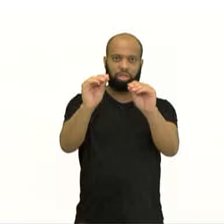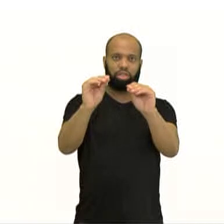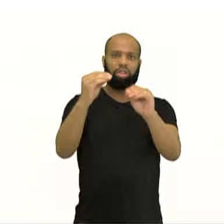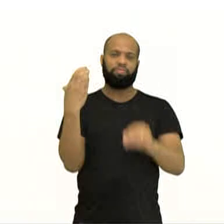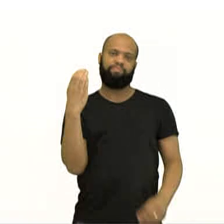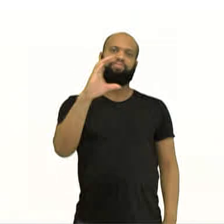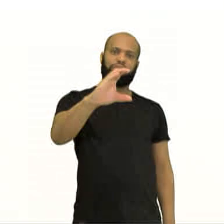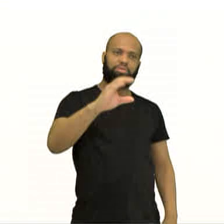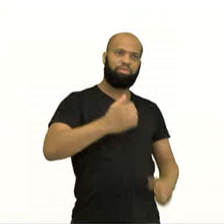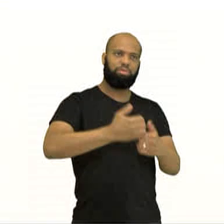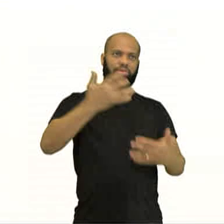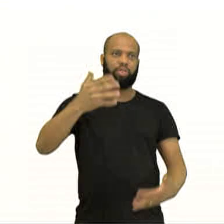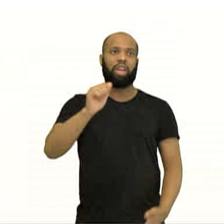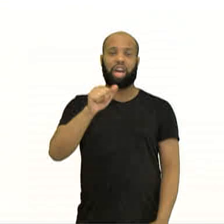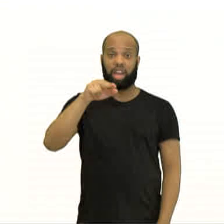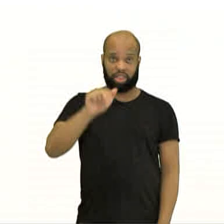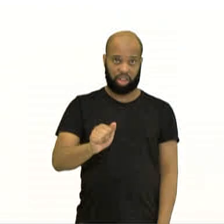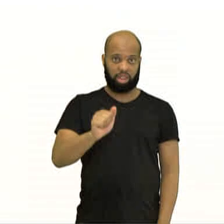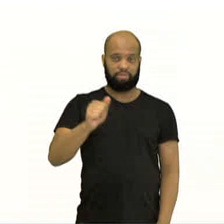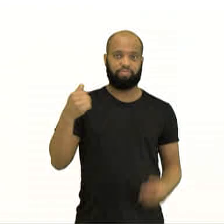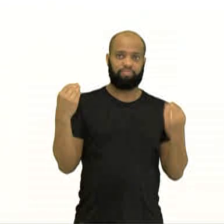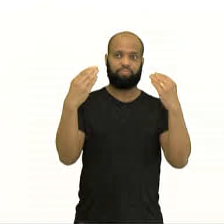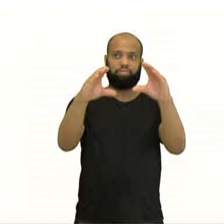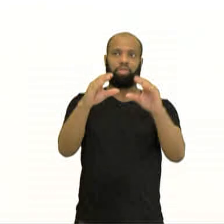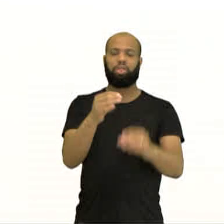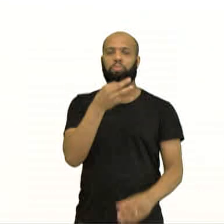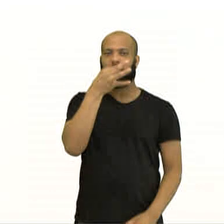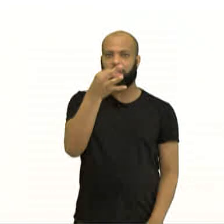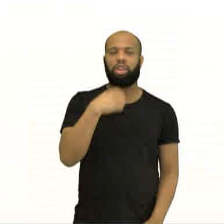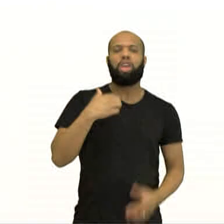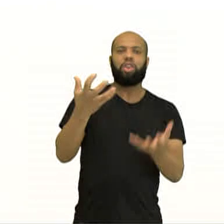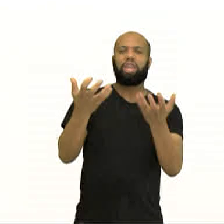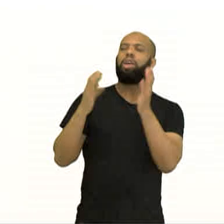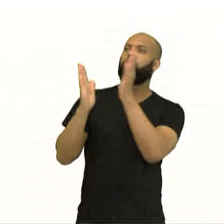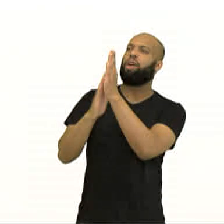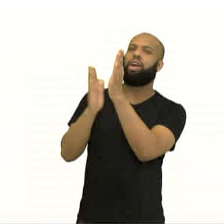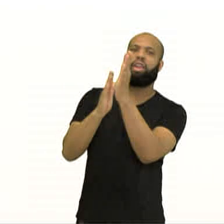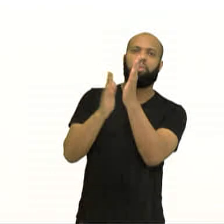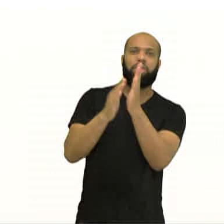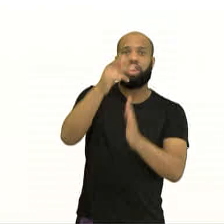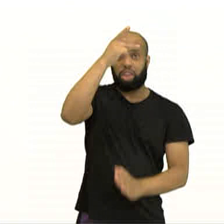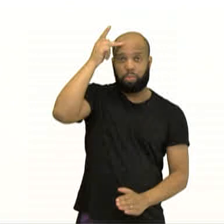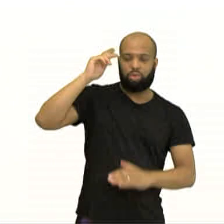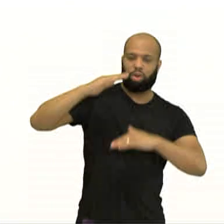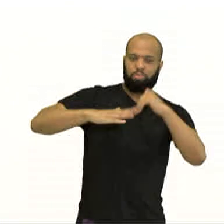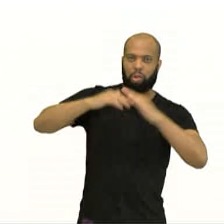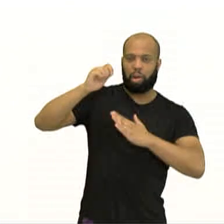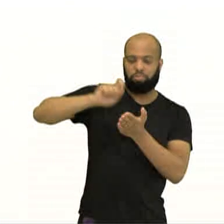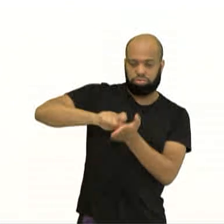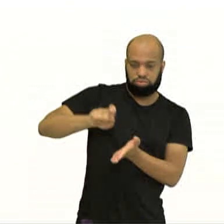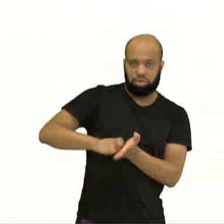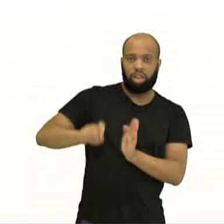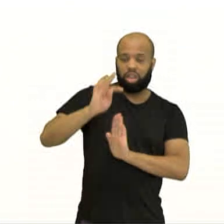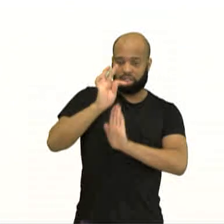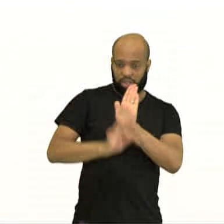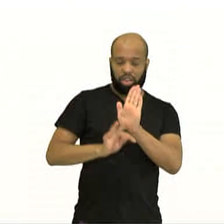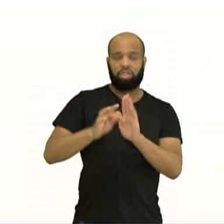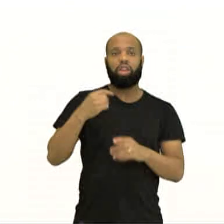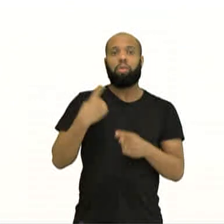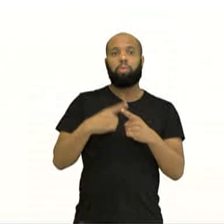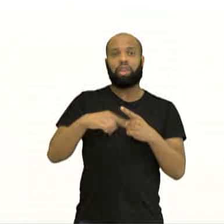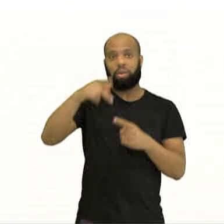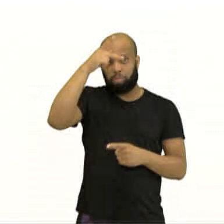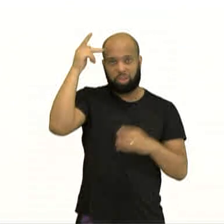Ana Carolina Sirtori. Eu queria dar os parabéns para o jornalista que escreveu essa matéria. Para quem não